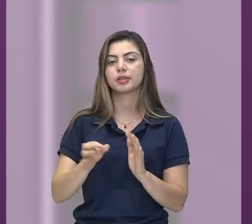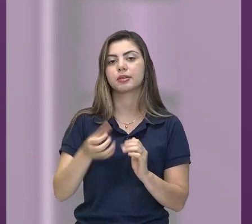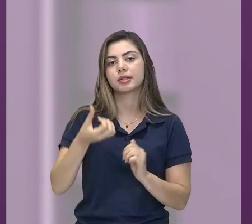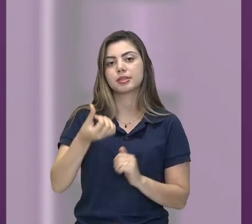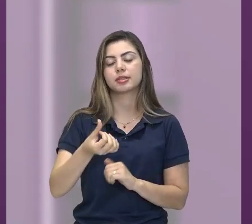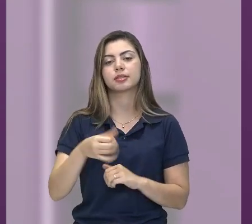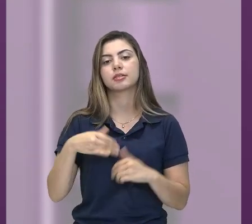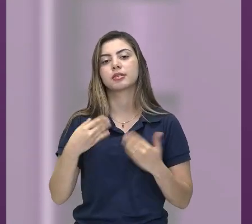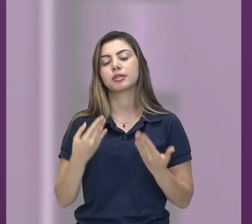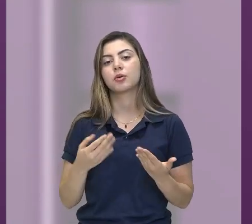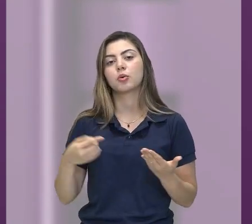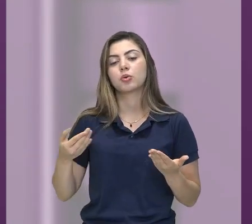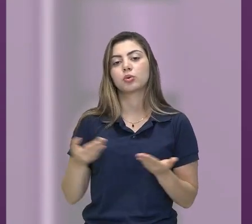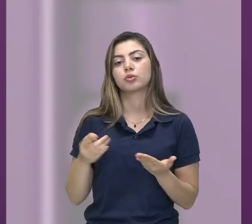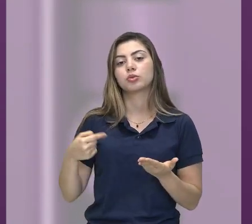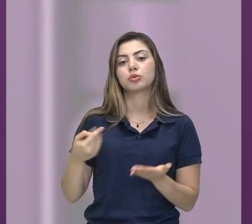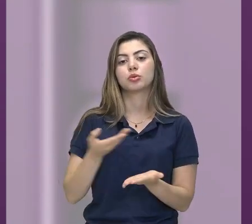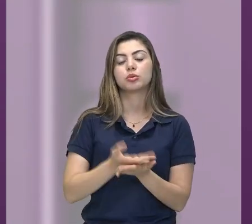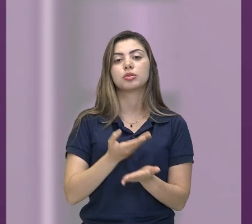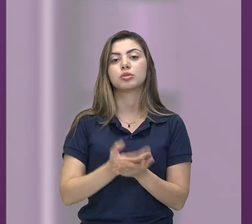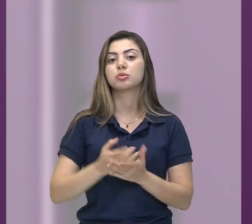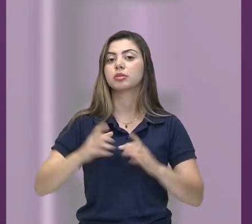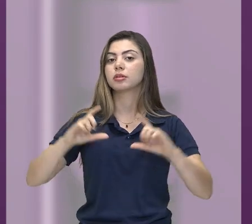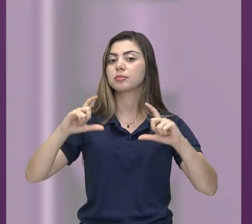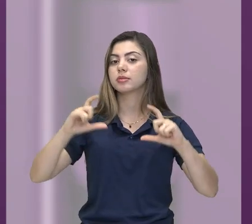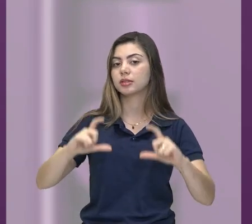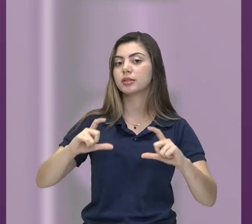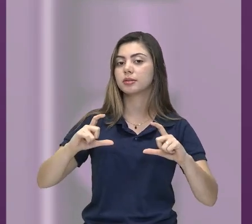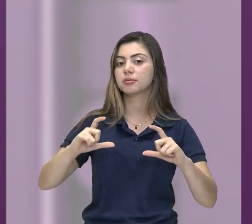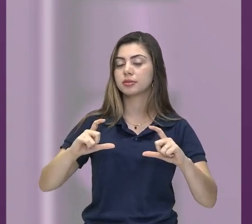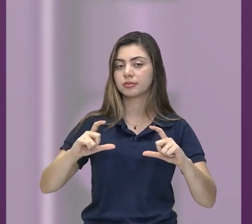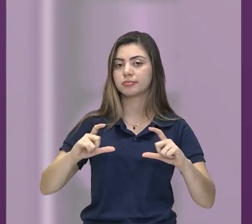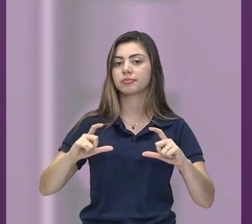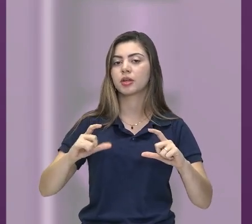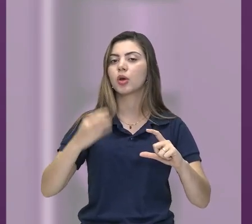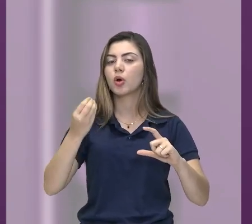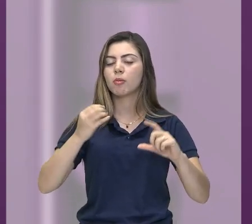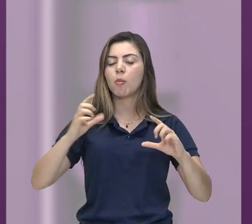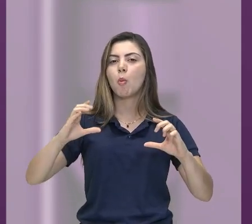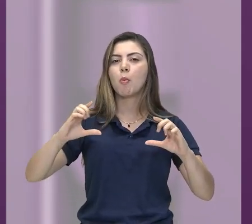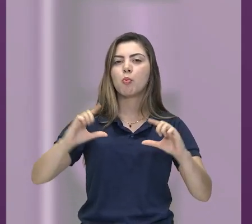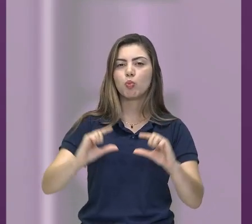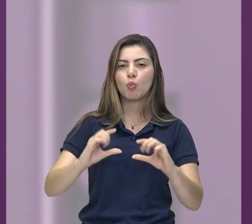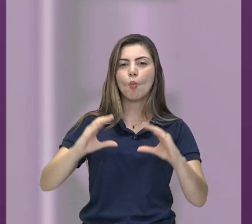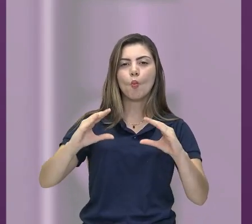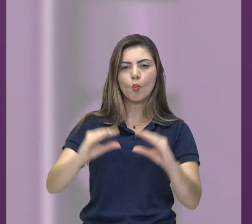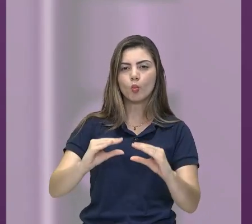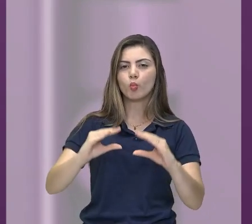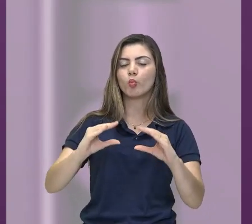trabalhando aqui com elipses, né, que são achatadas aí